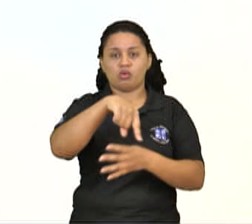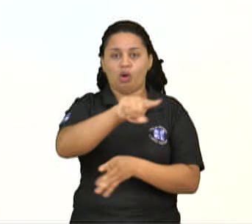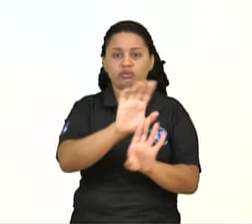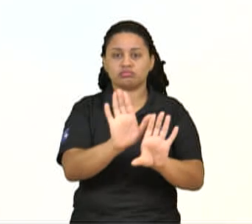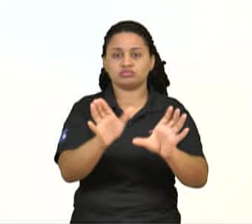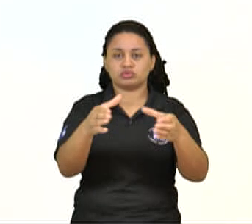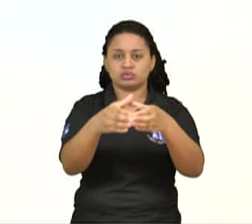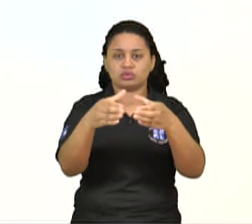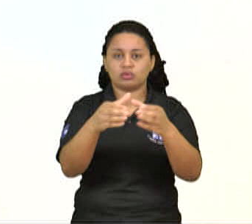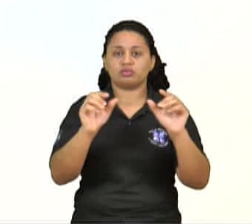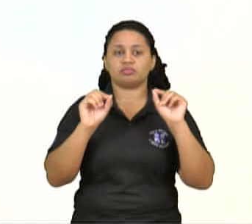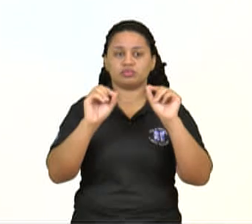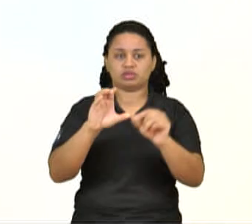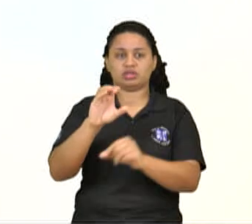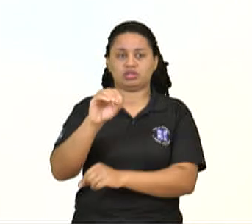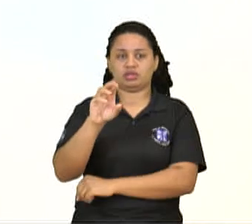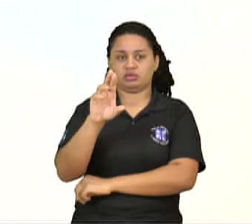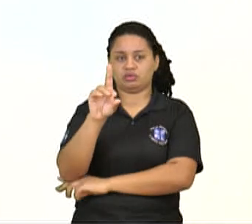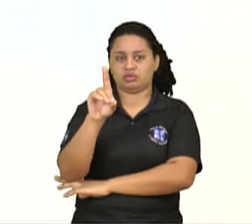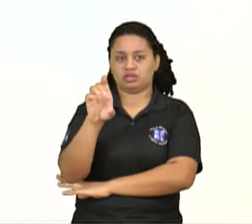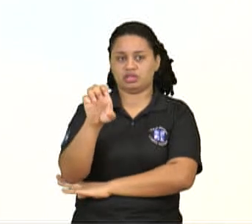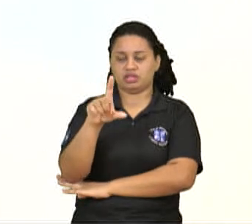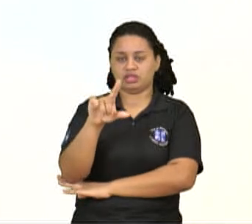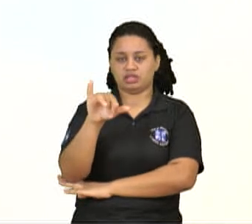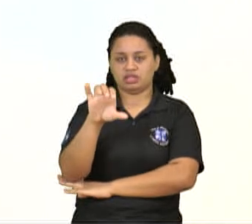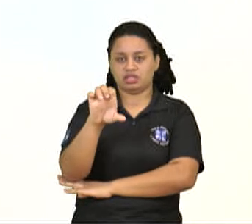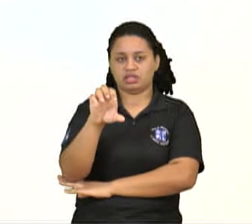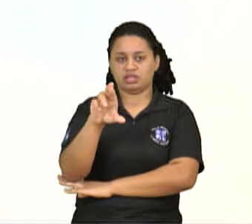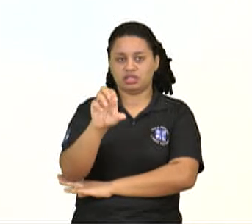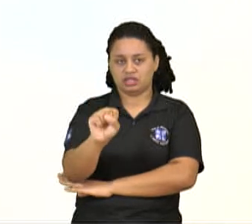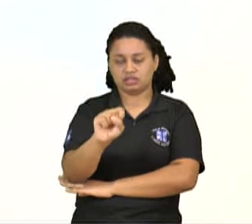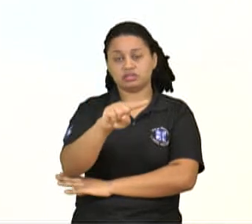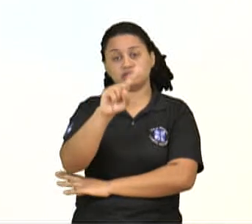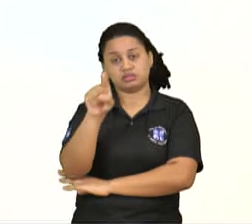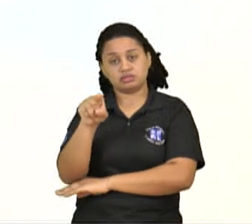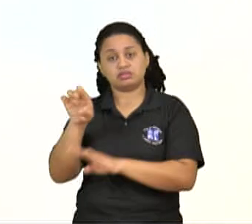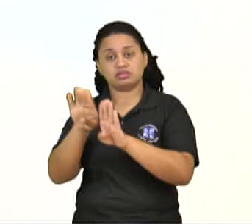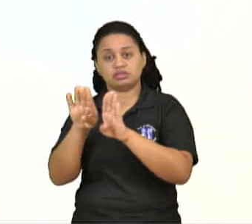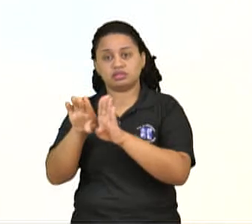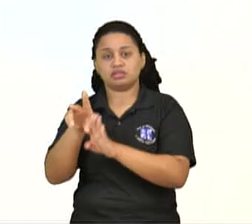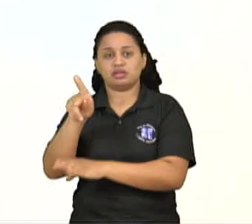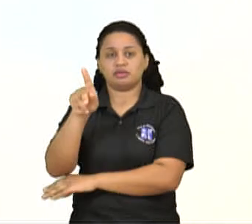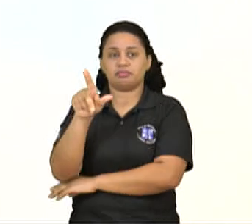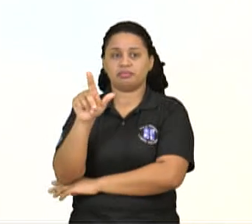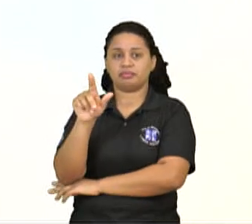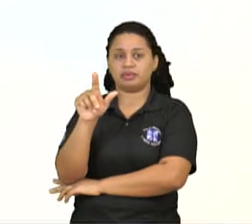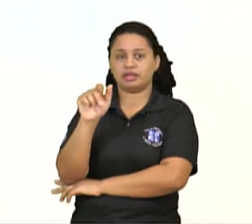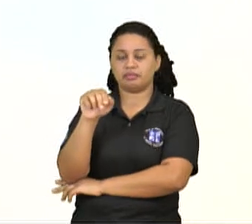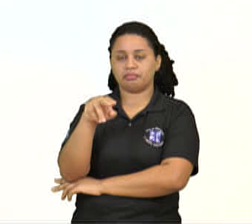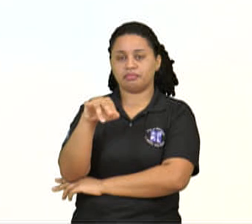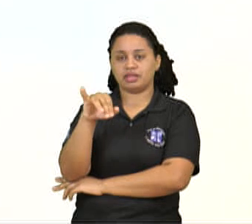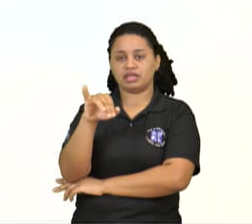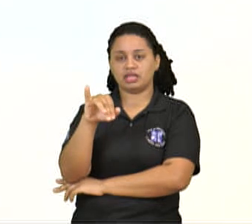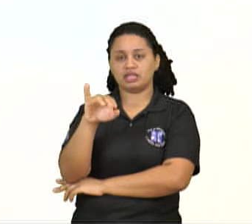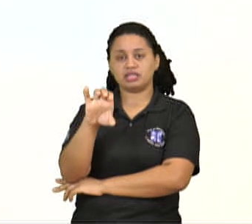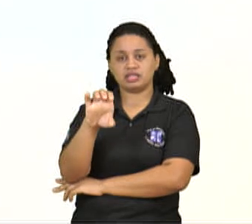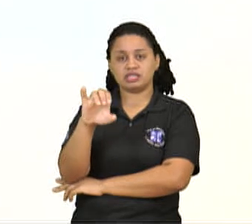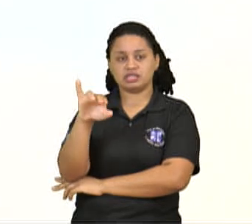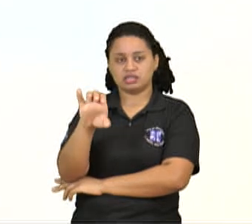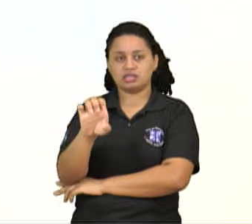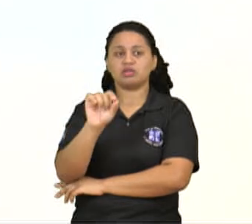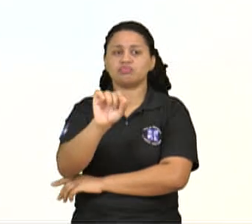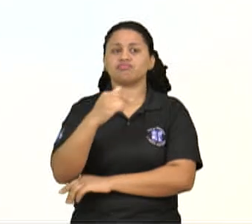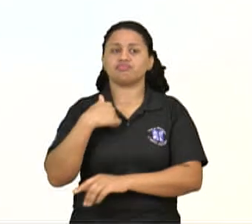Os Cordeliers, eles defendiam propostas bastante radicais, né, como o fim da propriedade privada e também a reforma